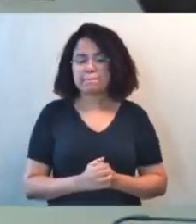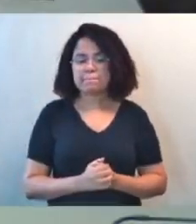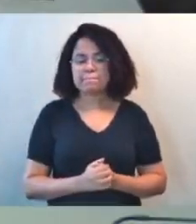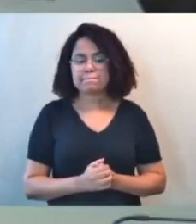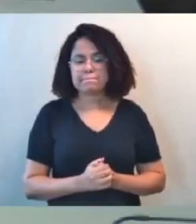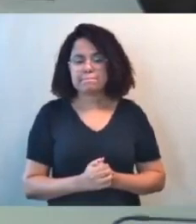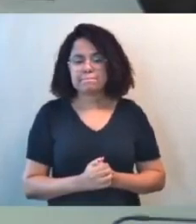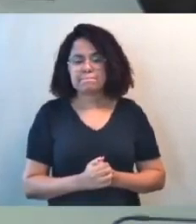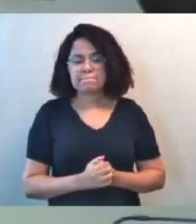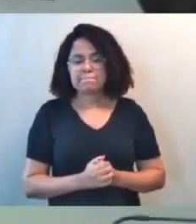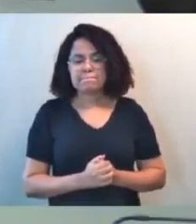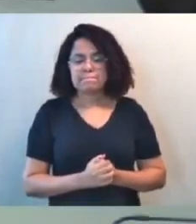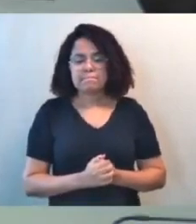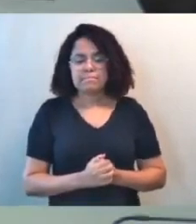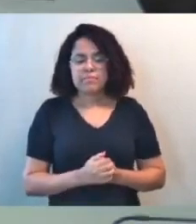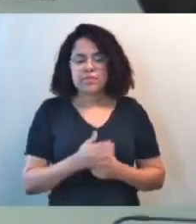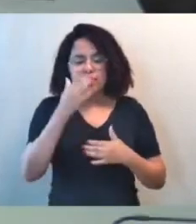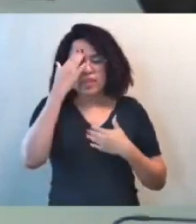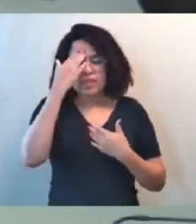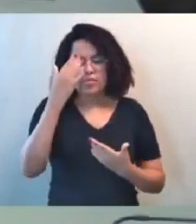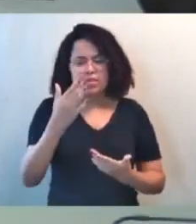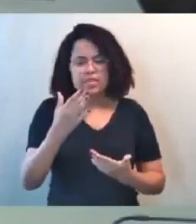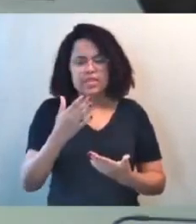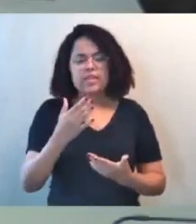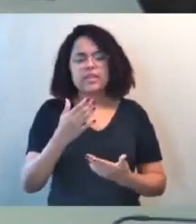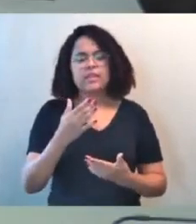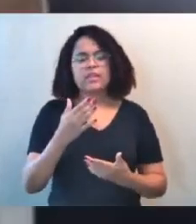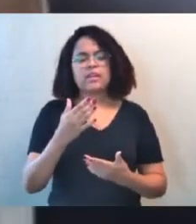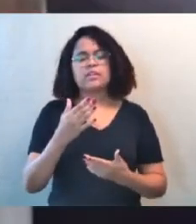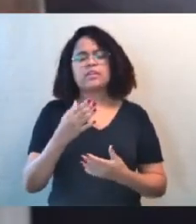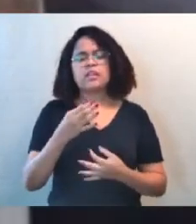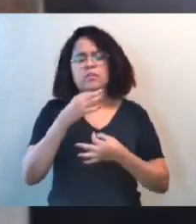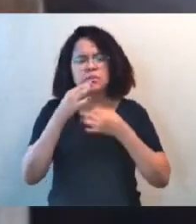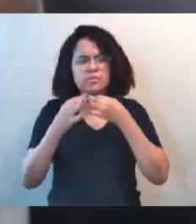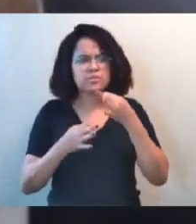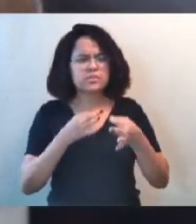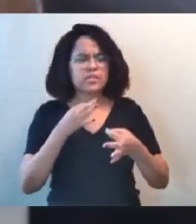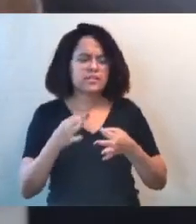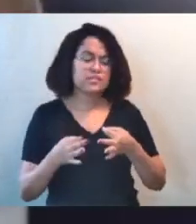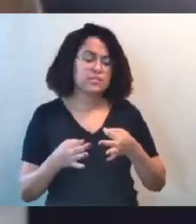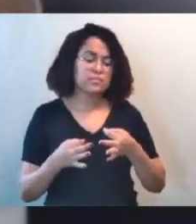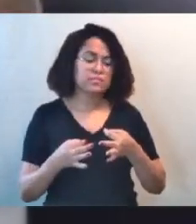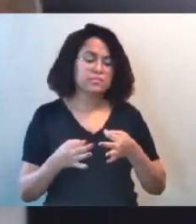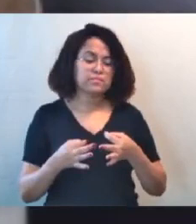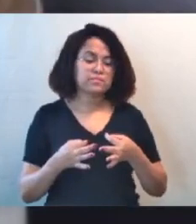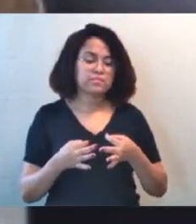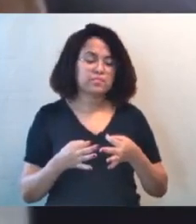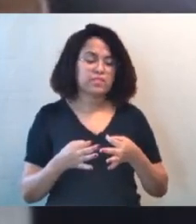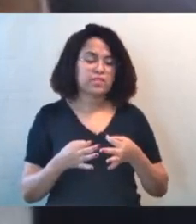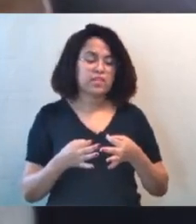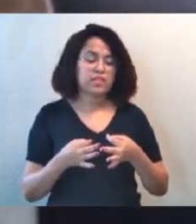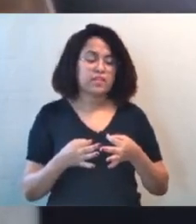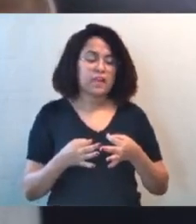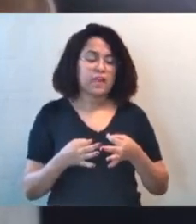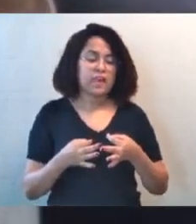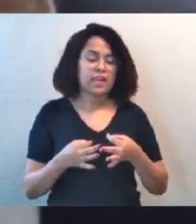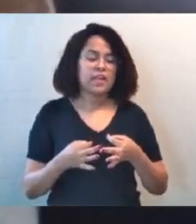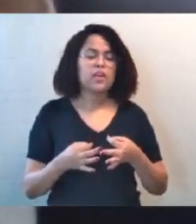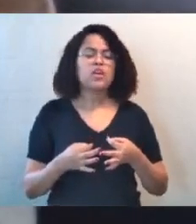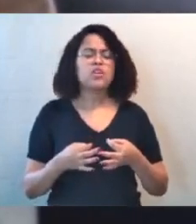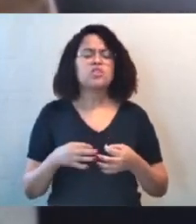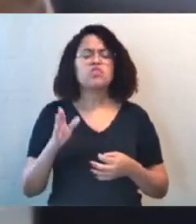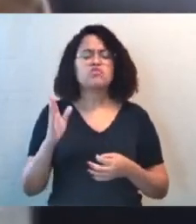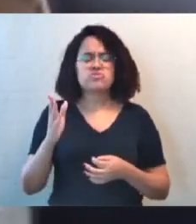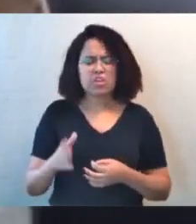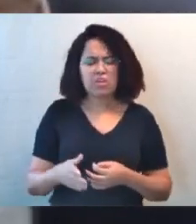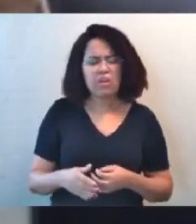obrigado. Bruno, obrigado pela sua consideração. Eu quero dizer para você que nós fizemos realmente